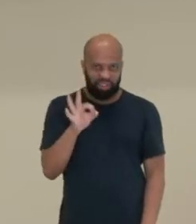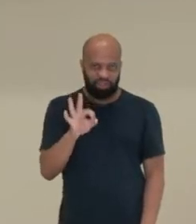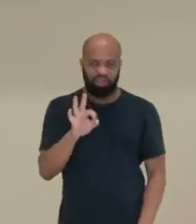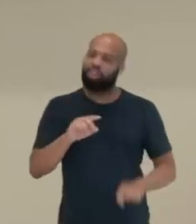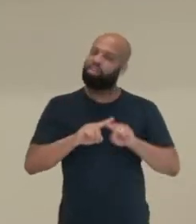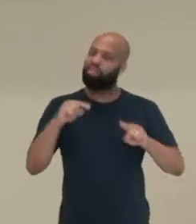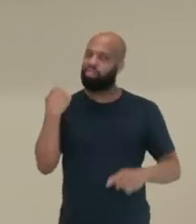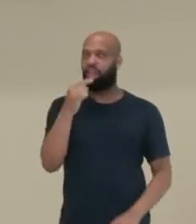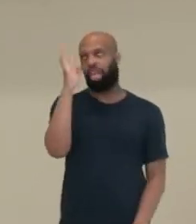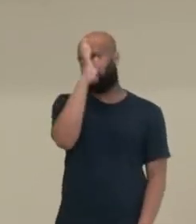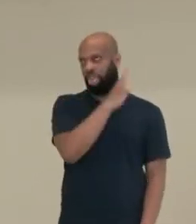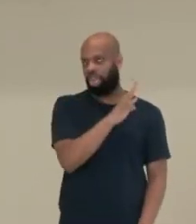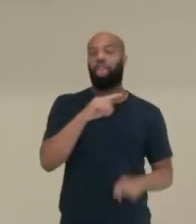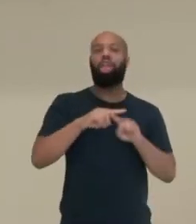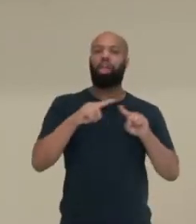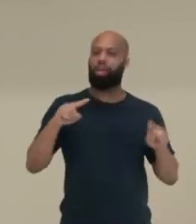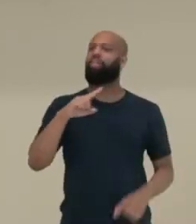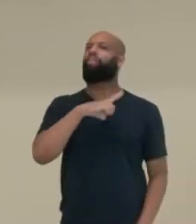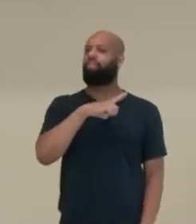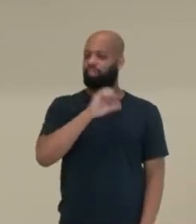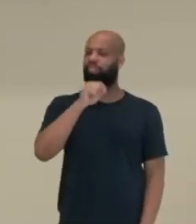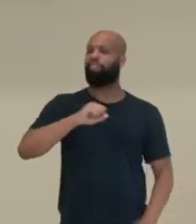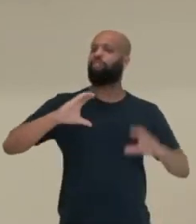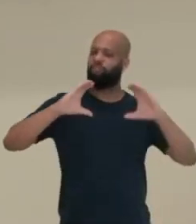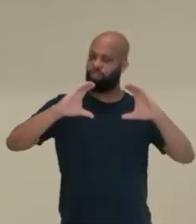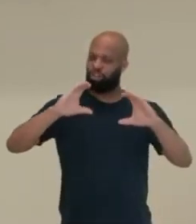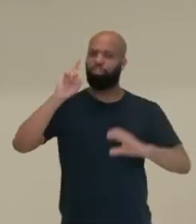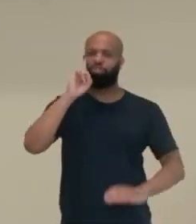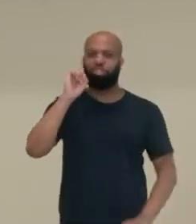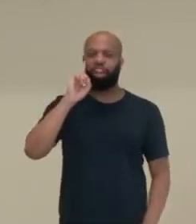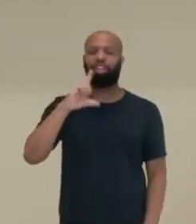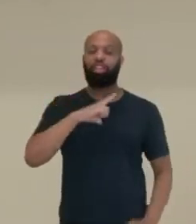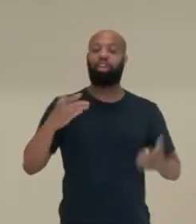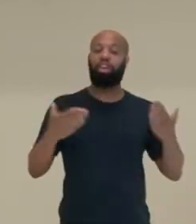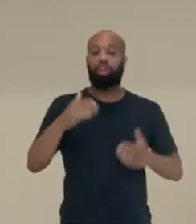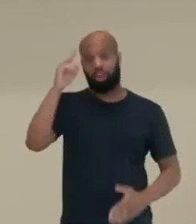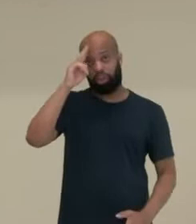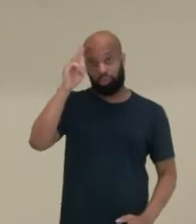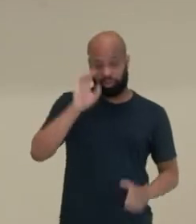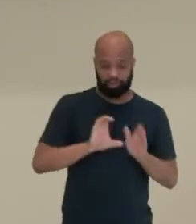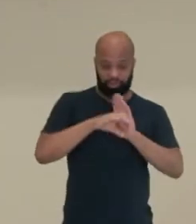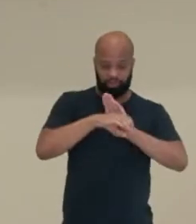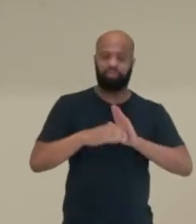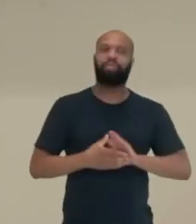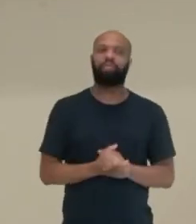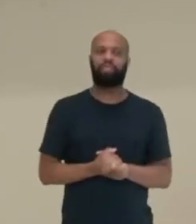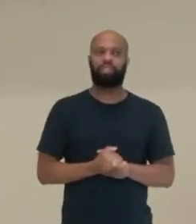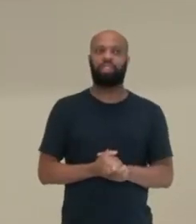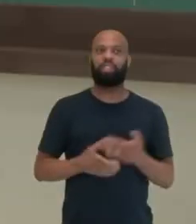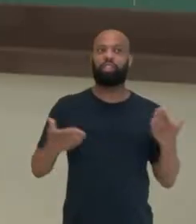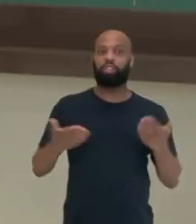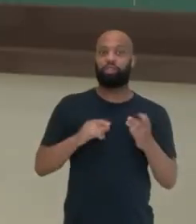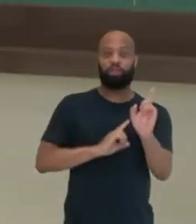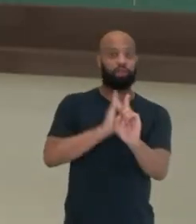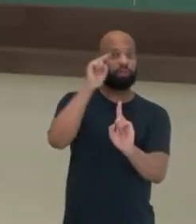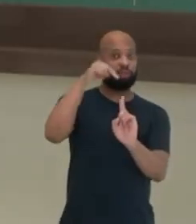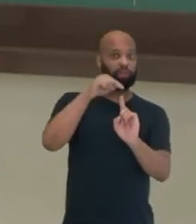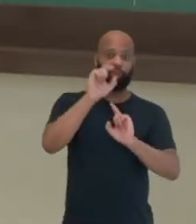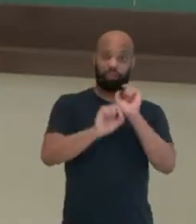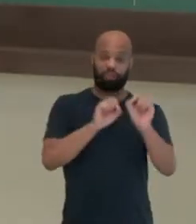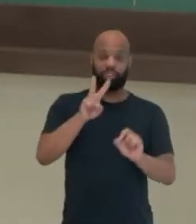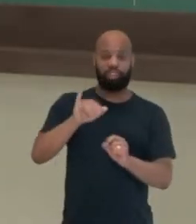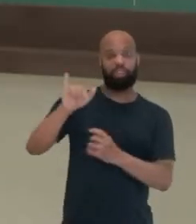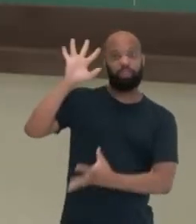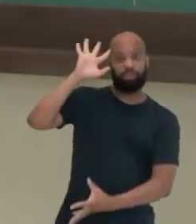presta muita atenção, mas tem de monte. Vamos rever um pouquinho esse conceito? Olha lá, nossos objetivos.